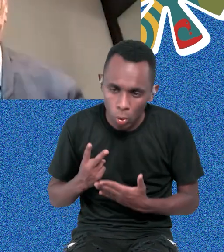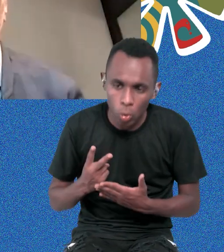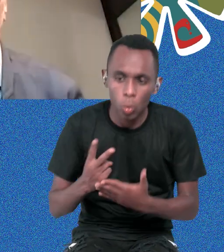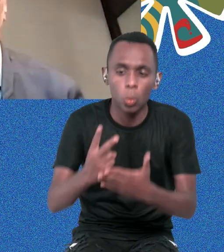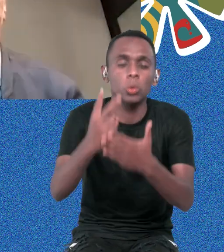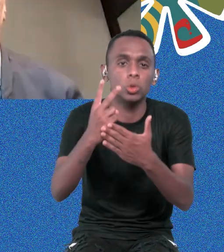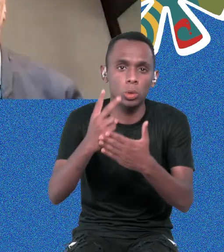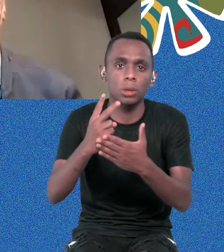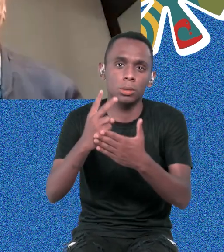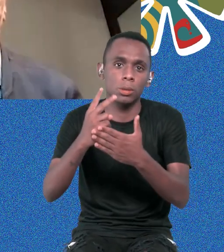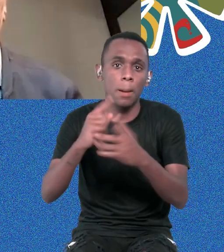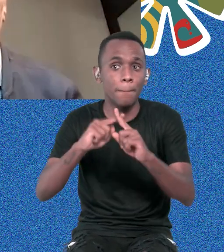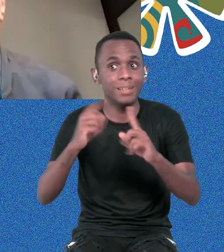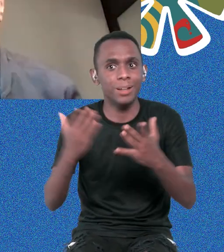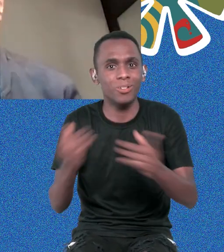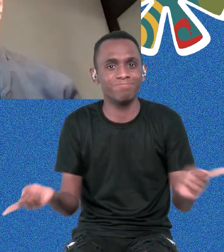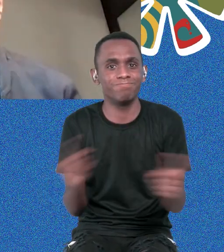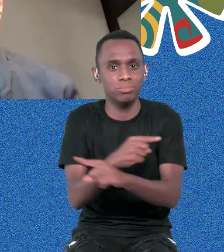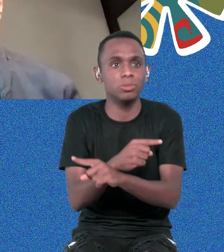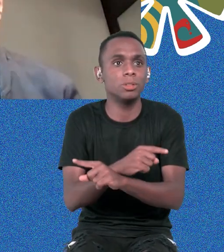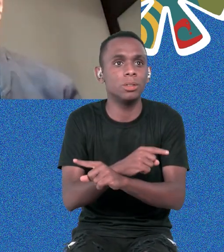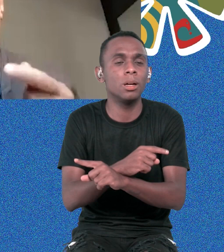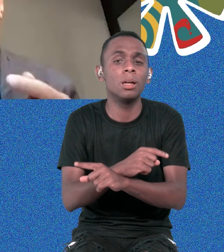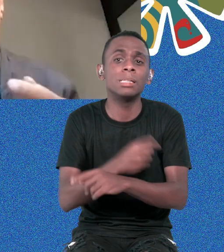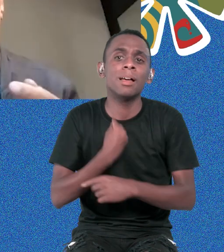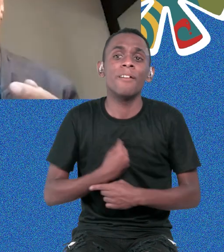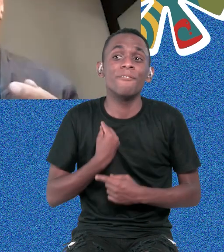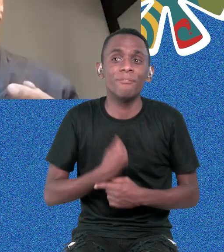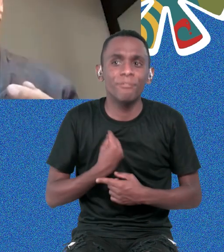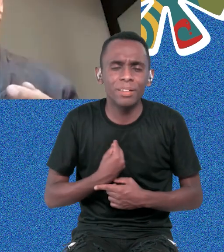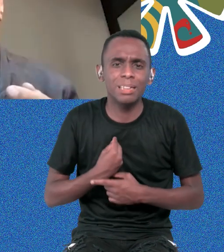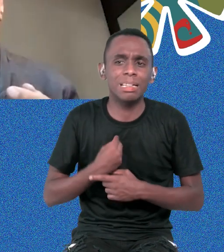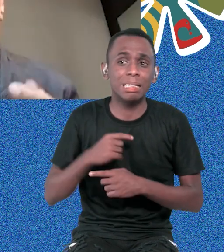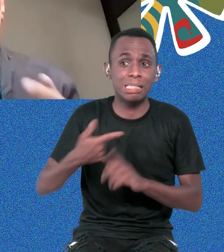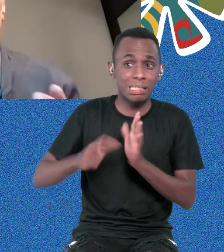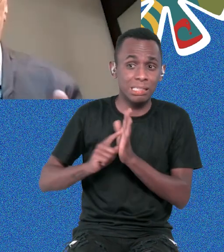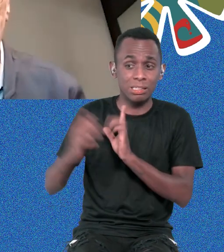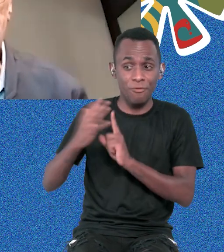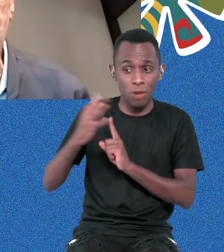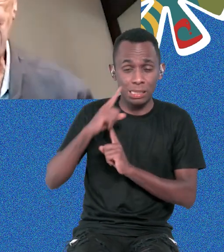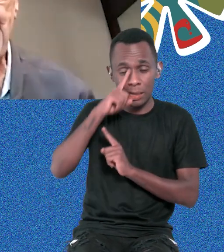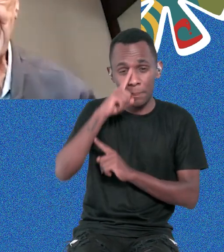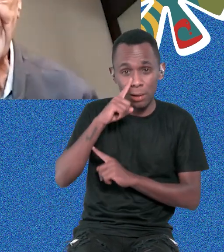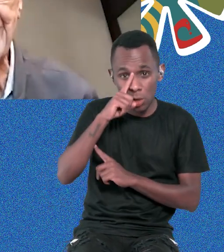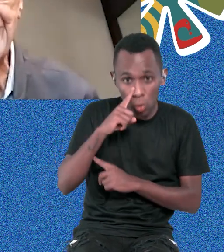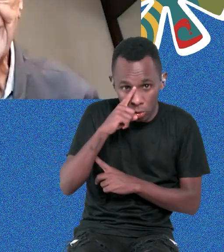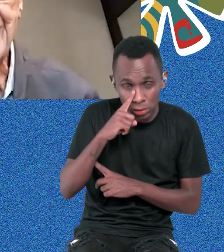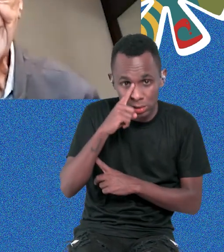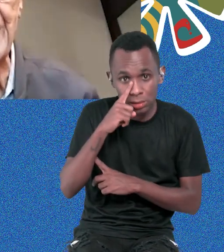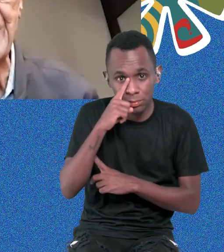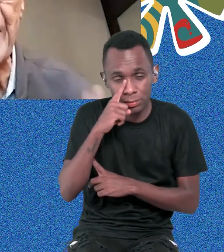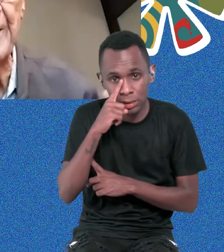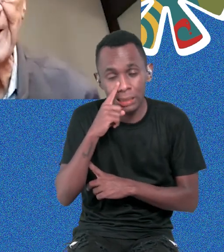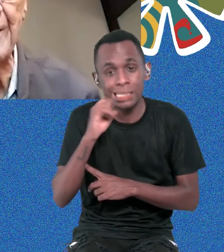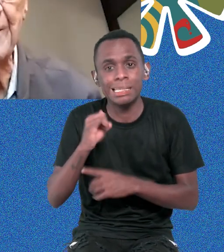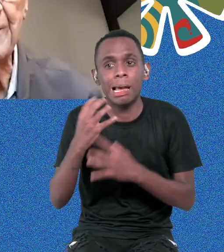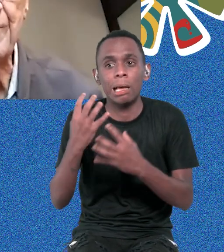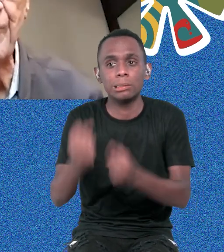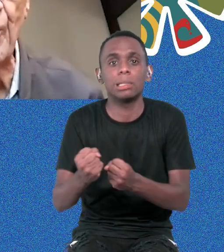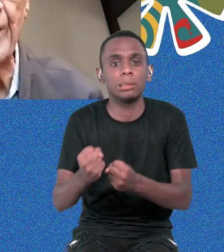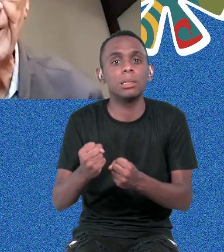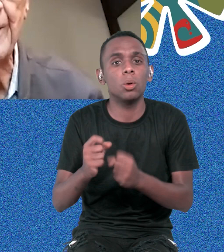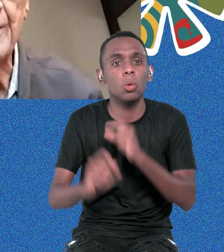essa visão, na contramão seria: mas essas vidas ameaçadas aceitam ser ameaçadas? Se